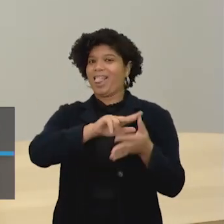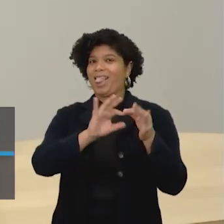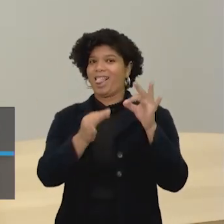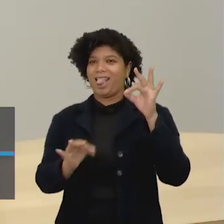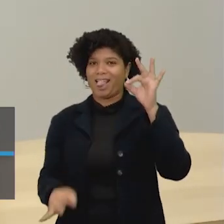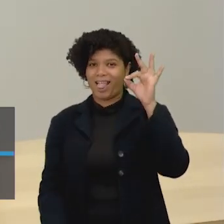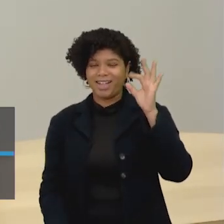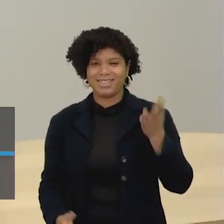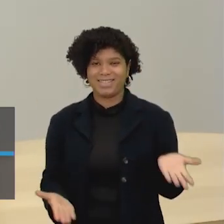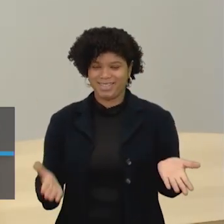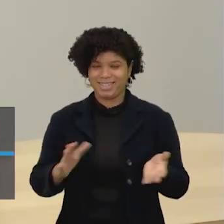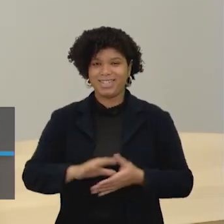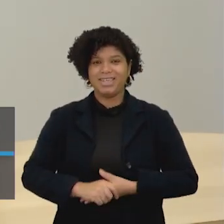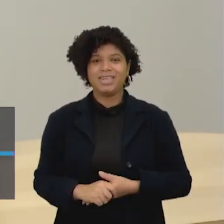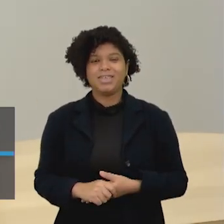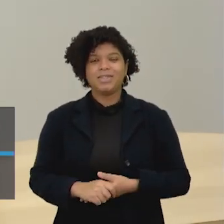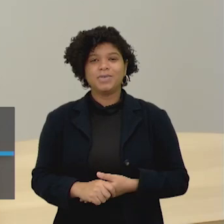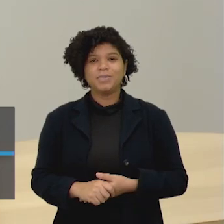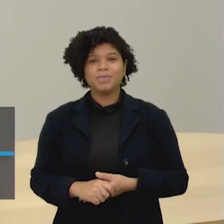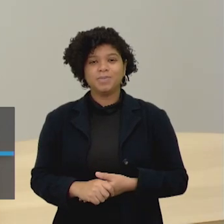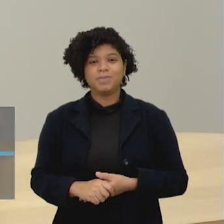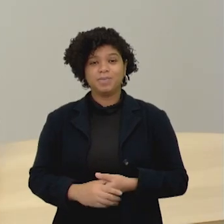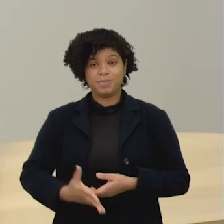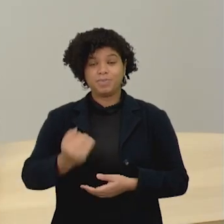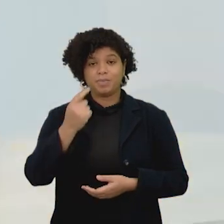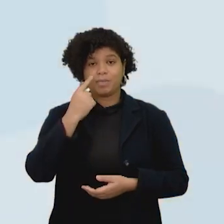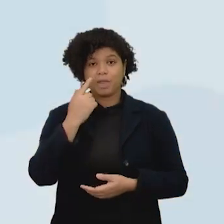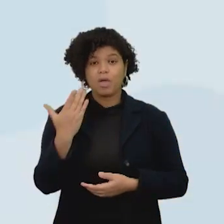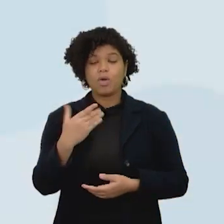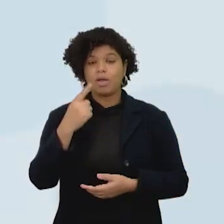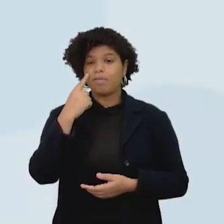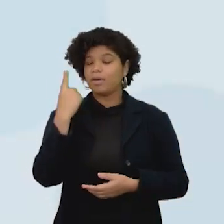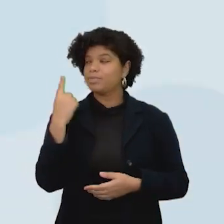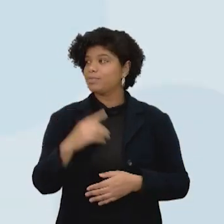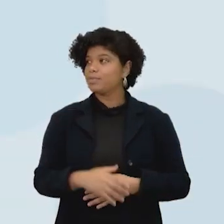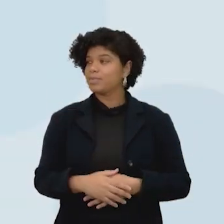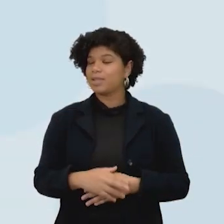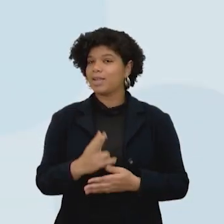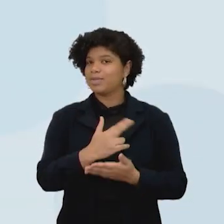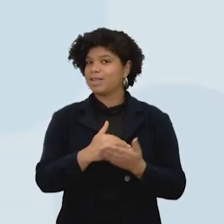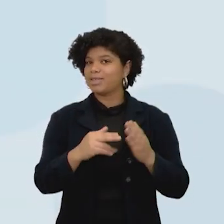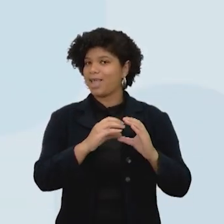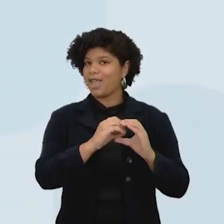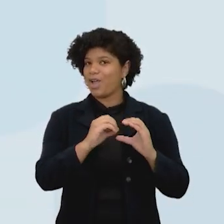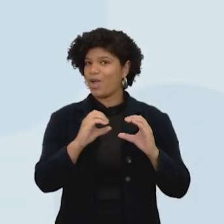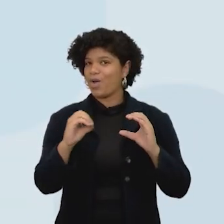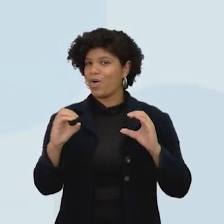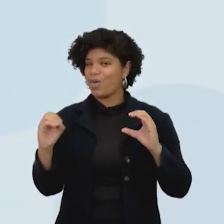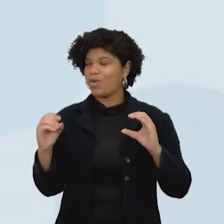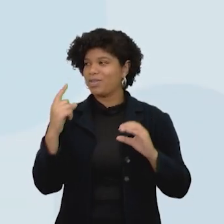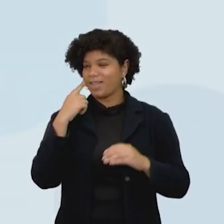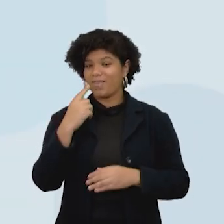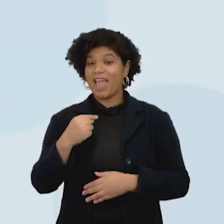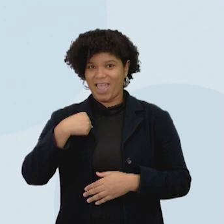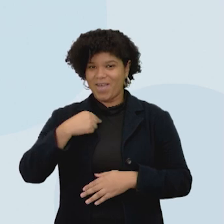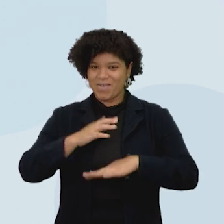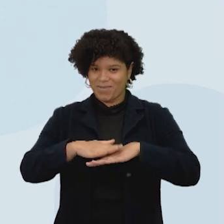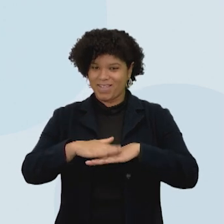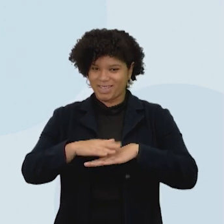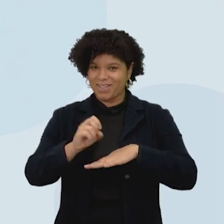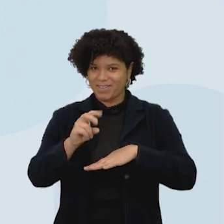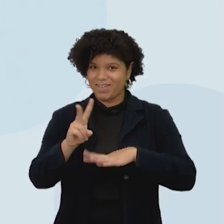vai falar demais, né? Vamos lá. Aí eu fiz aqui uma figura, eu acho que vocês vão dar muita risada. Isso aqui foi construído por mim mesmo,